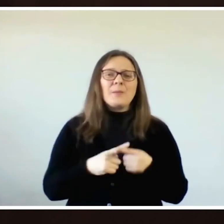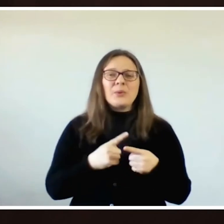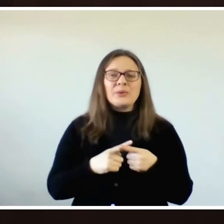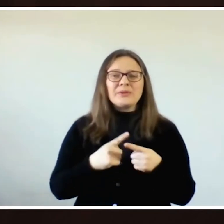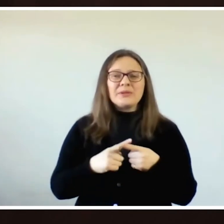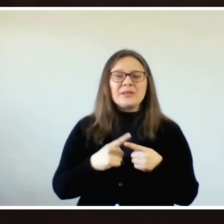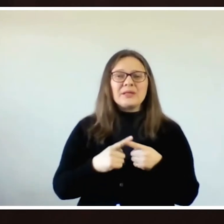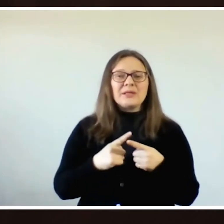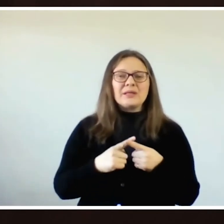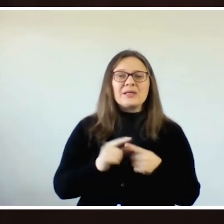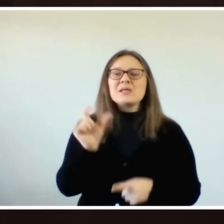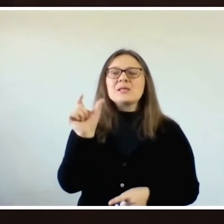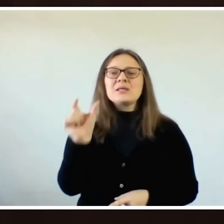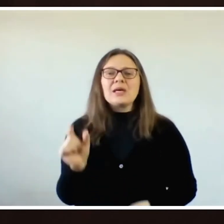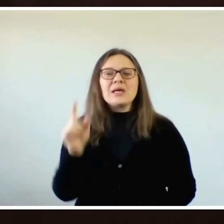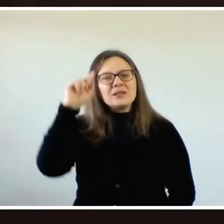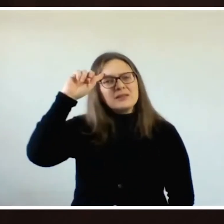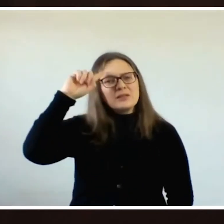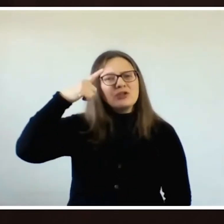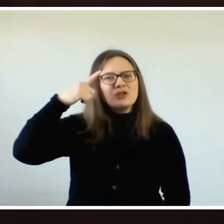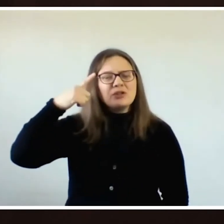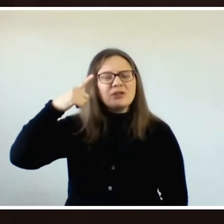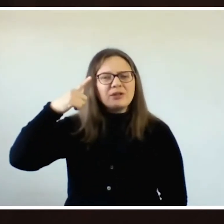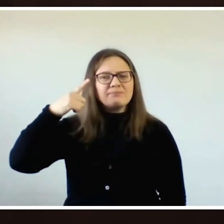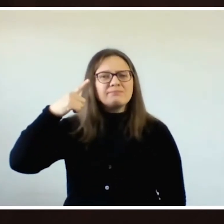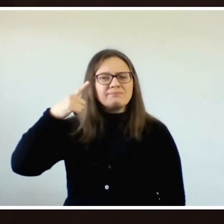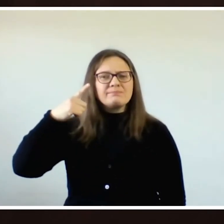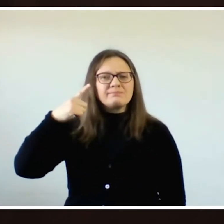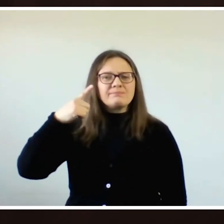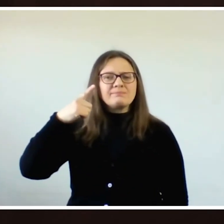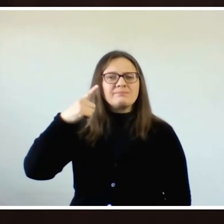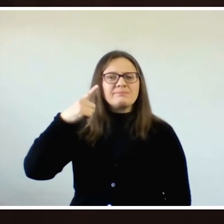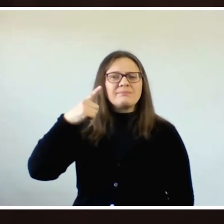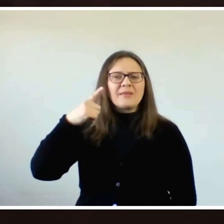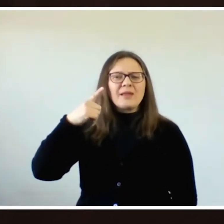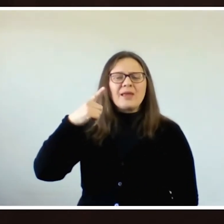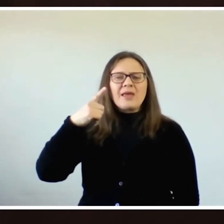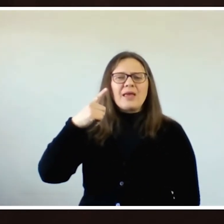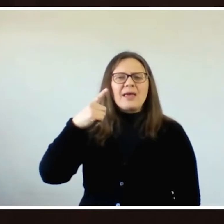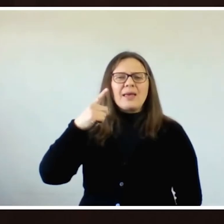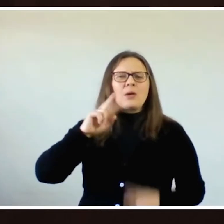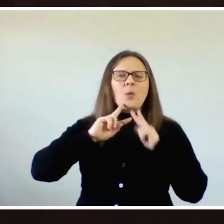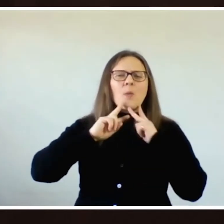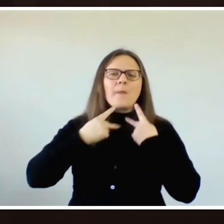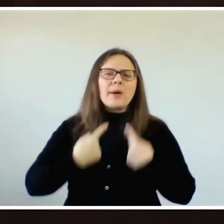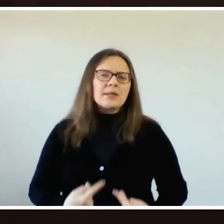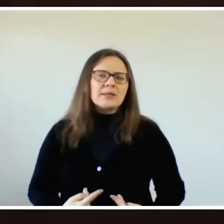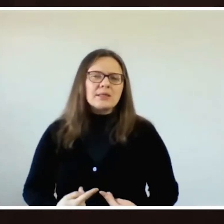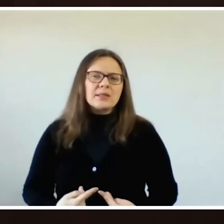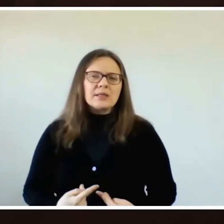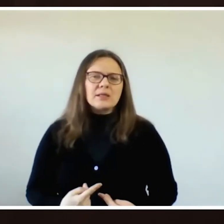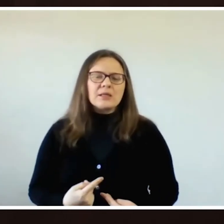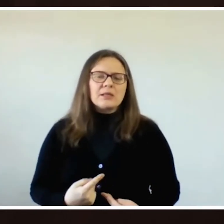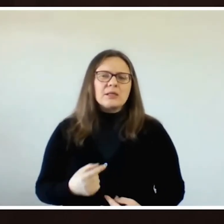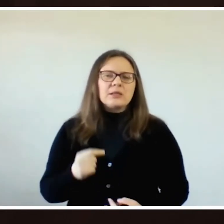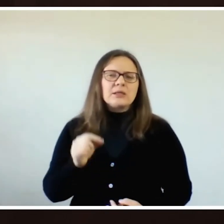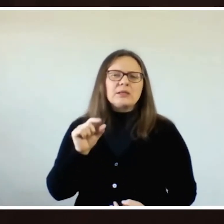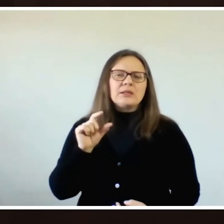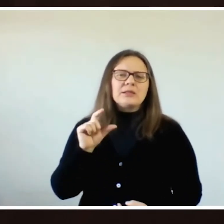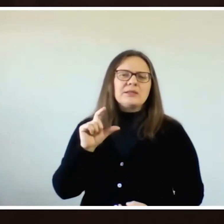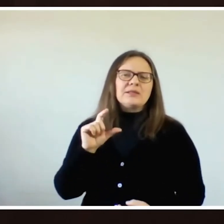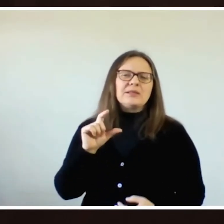os rumos da igreja eram feitas segundo as paixões e interesses, né, políticos do